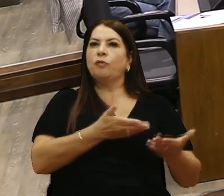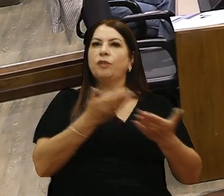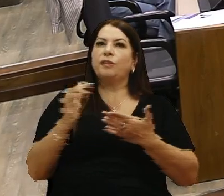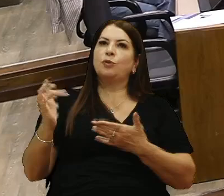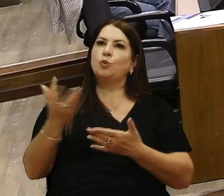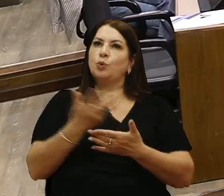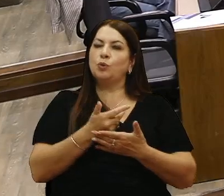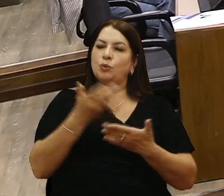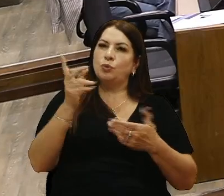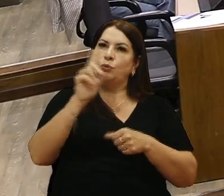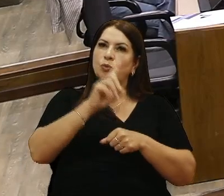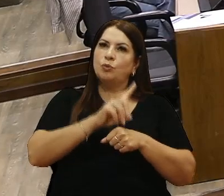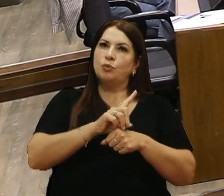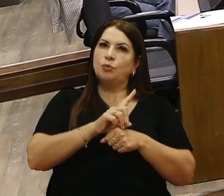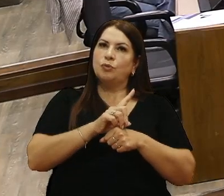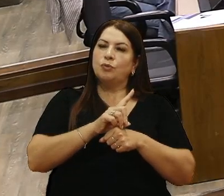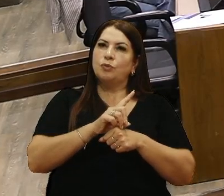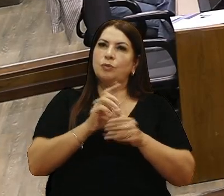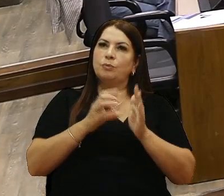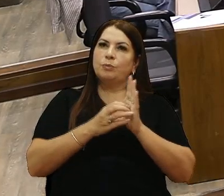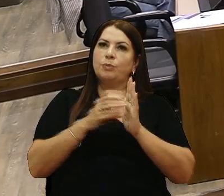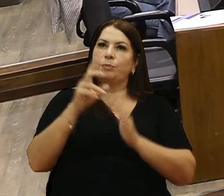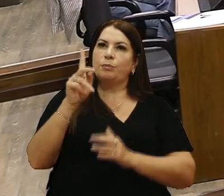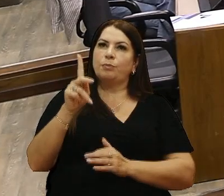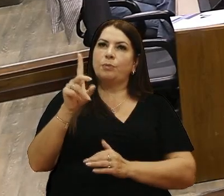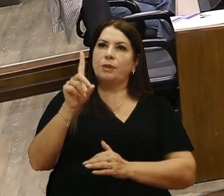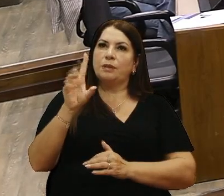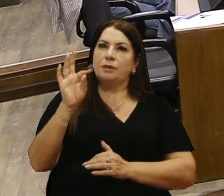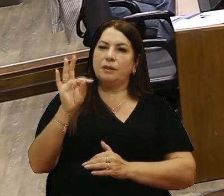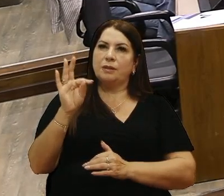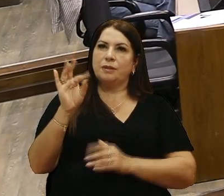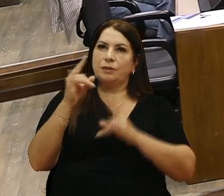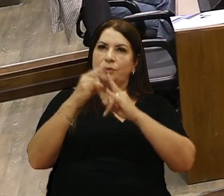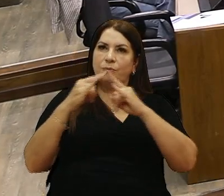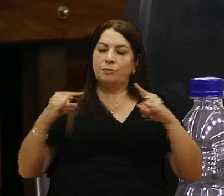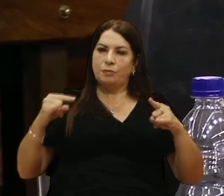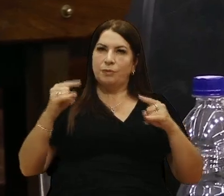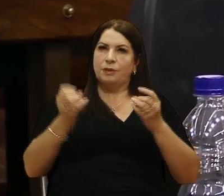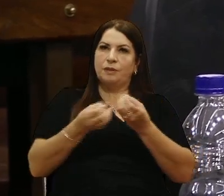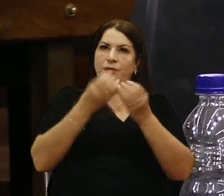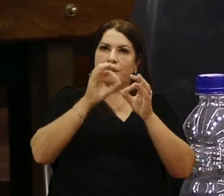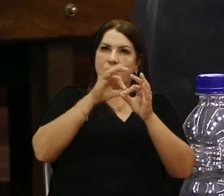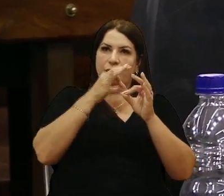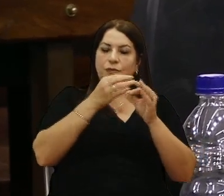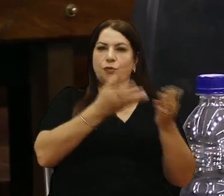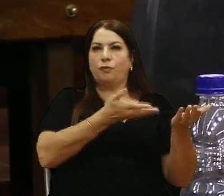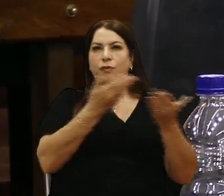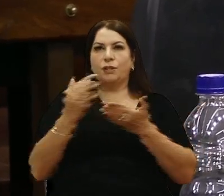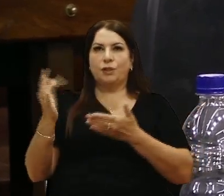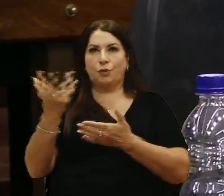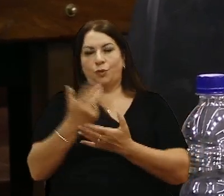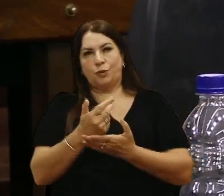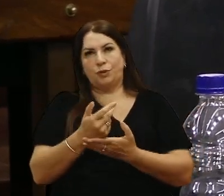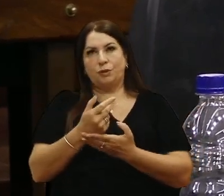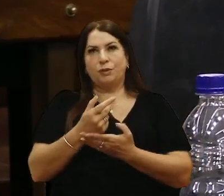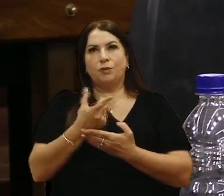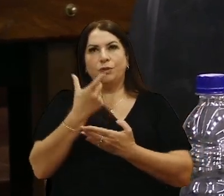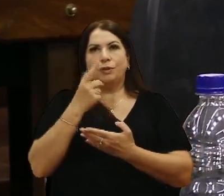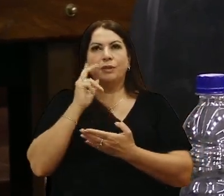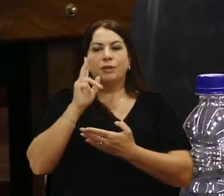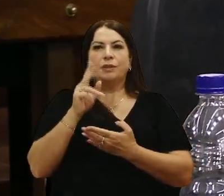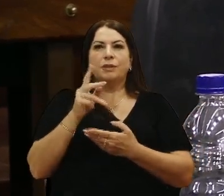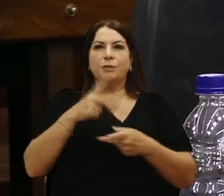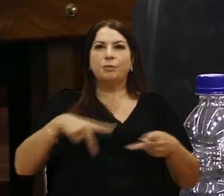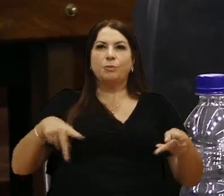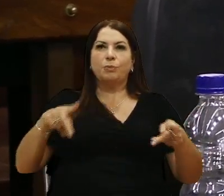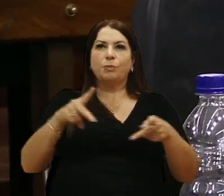todos que hoje é o dia da bancada do PDT nos pavilhões da Festa da Uva, então convidar a todos que puder passar lá e a